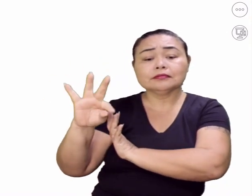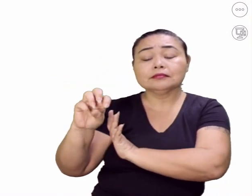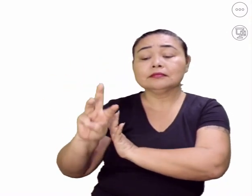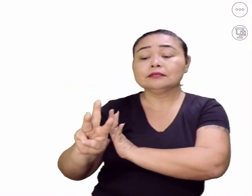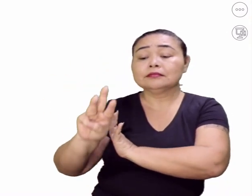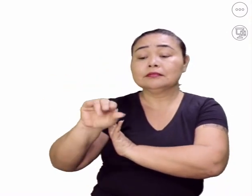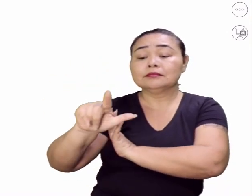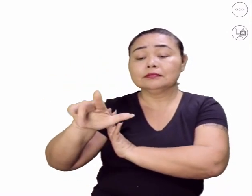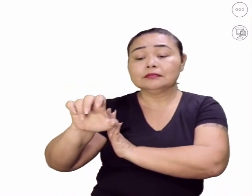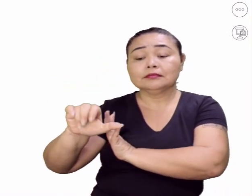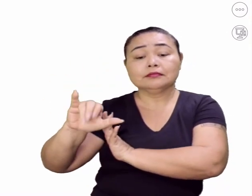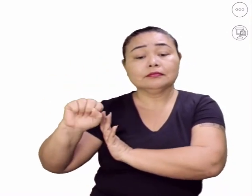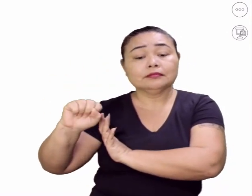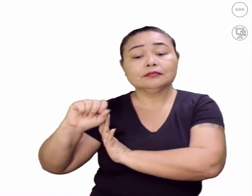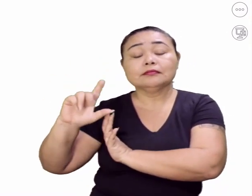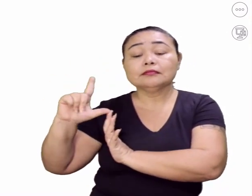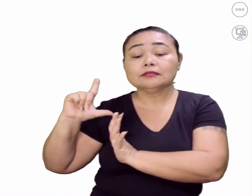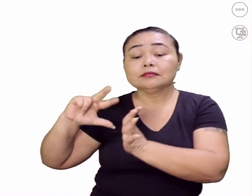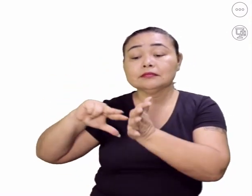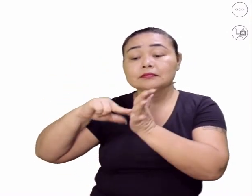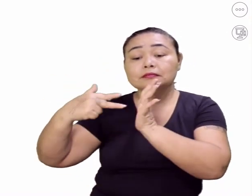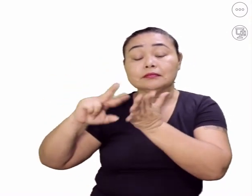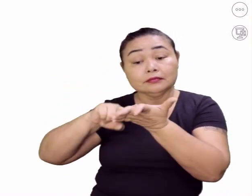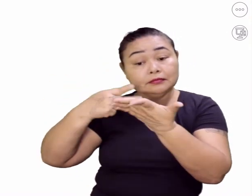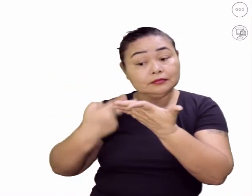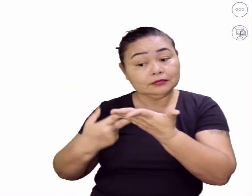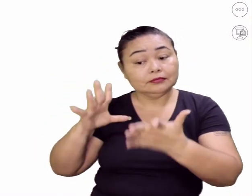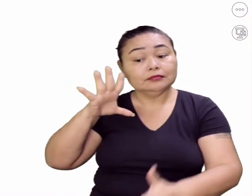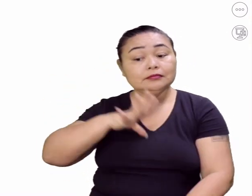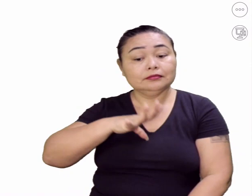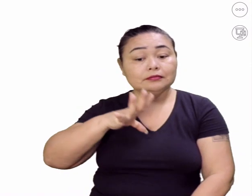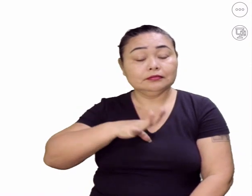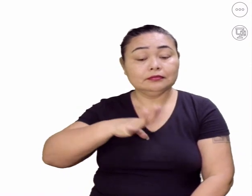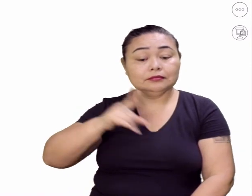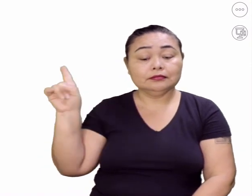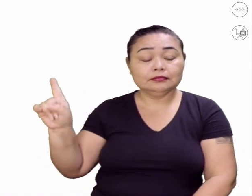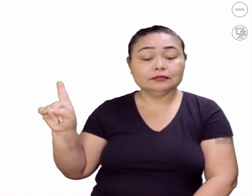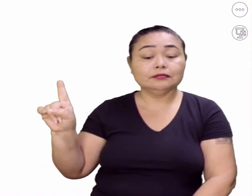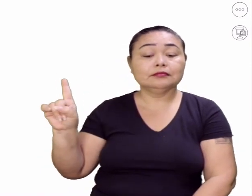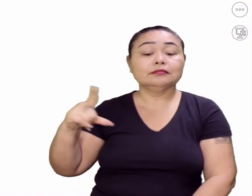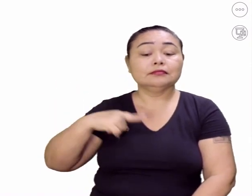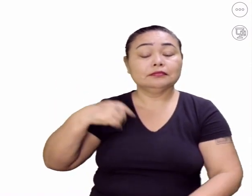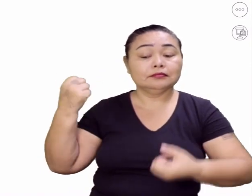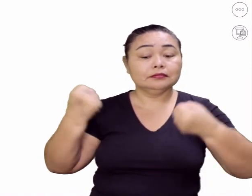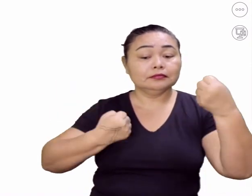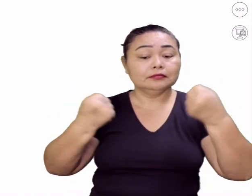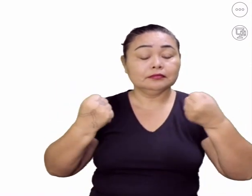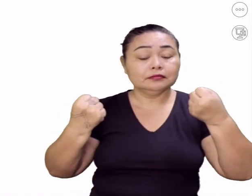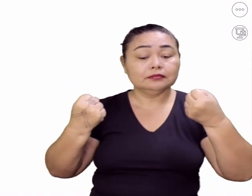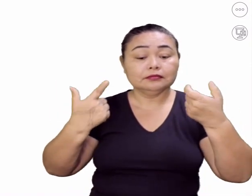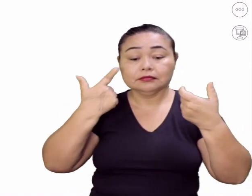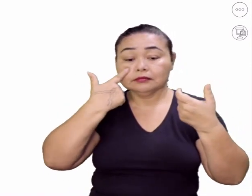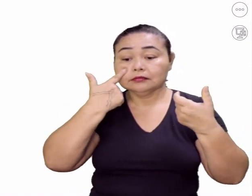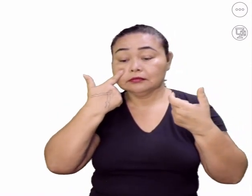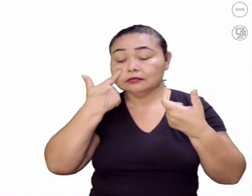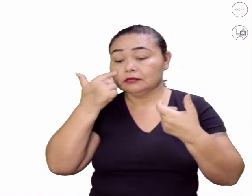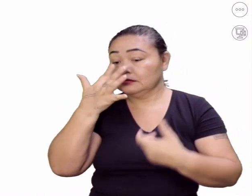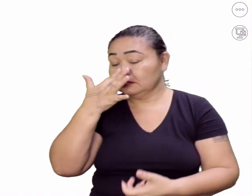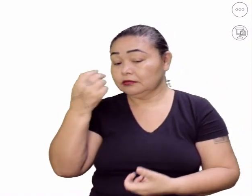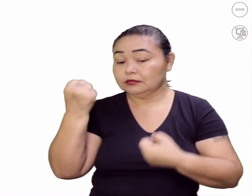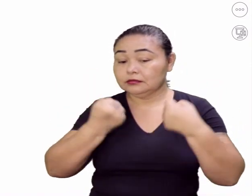Scott Willis, traduzido para o português. Aí ali tem um carro, né? Olha só, galera, o que vocês têm que